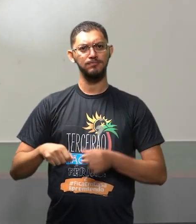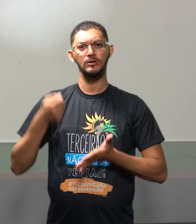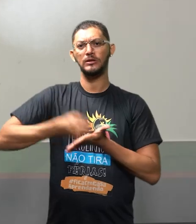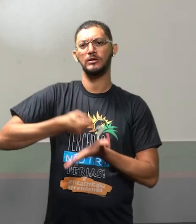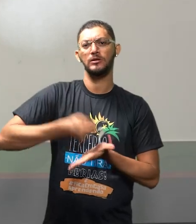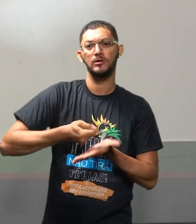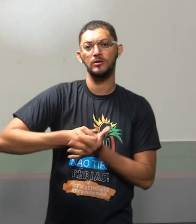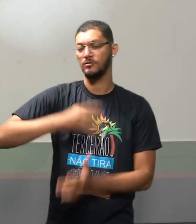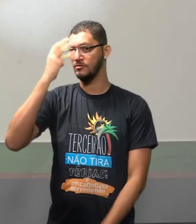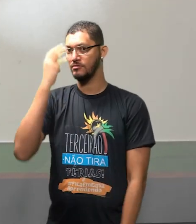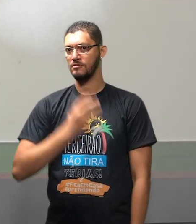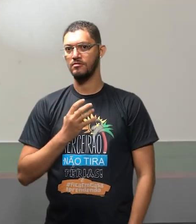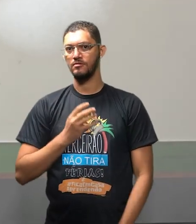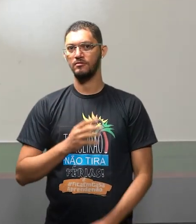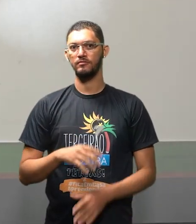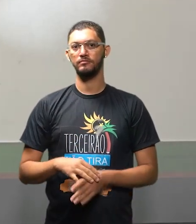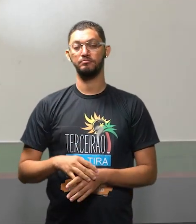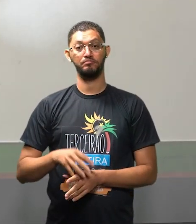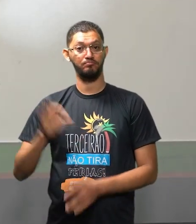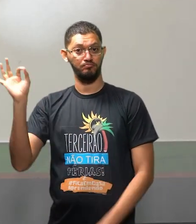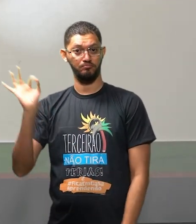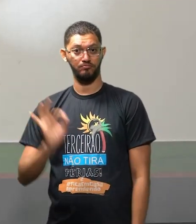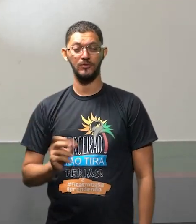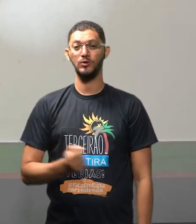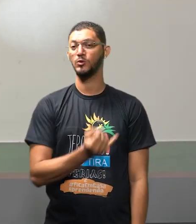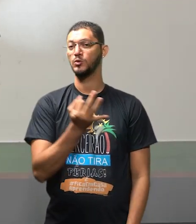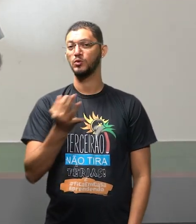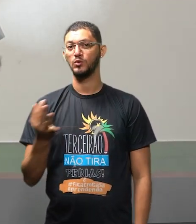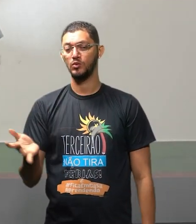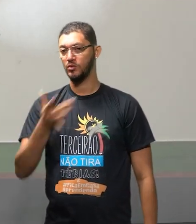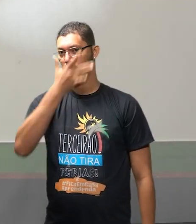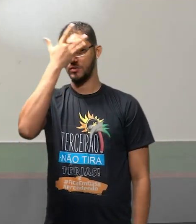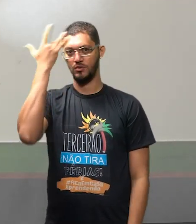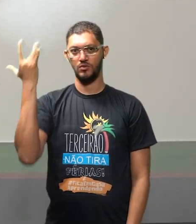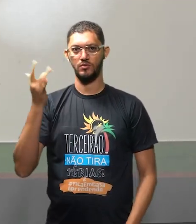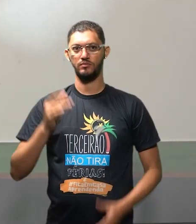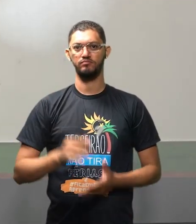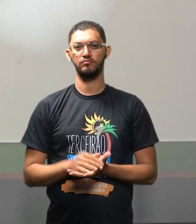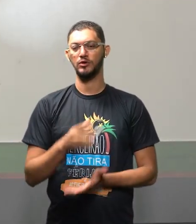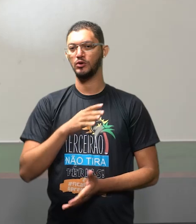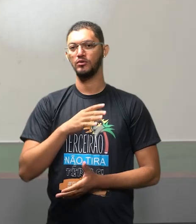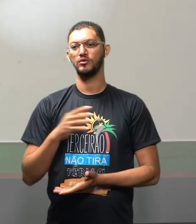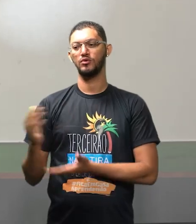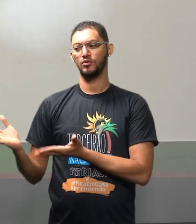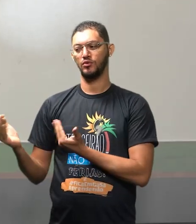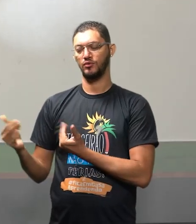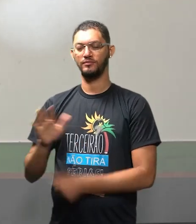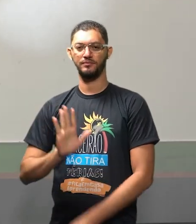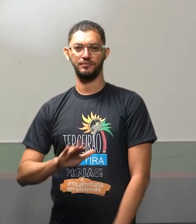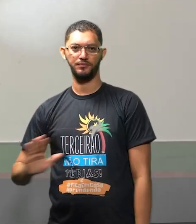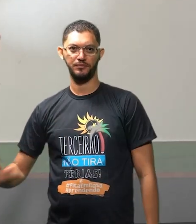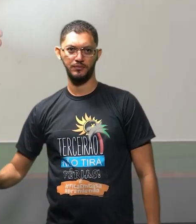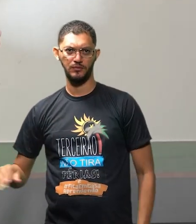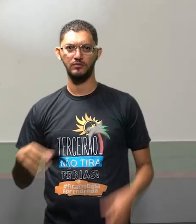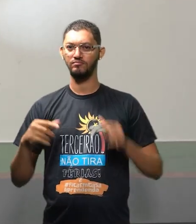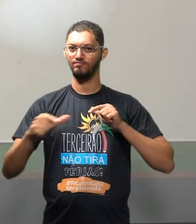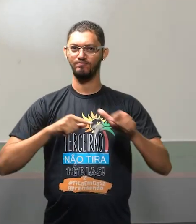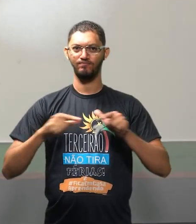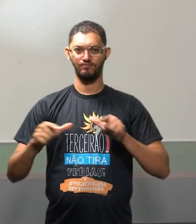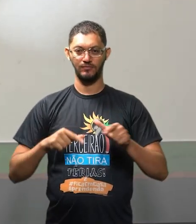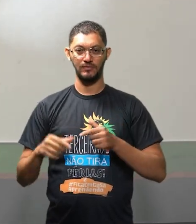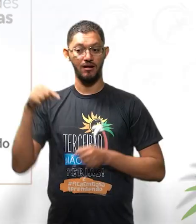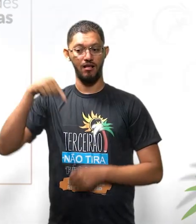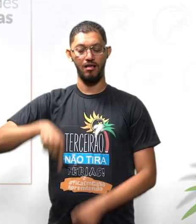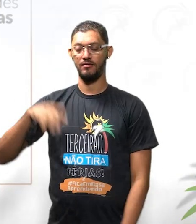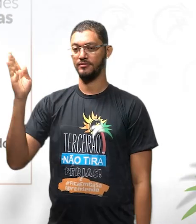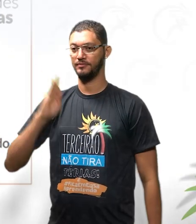com seriedade. Dessa porcentagem, dessa quantidade de pessoas, de jovens e crianças, que estão nessas condições de trabalho no